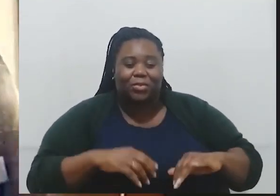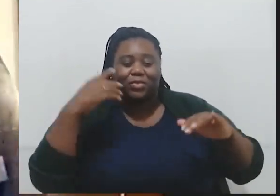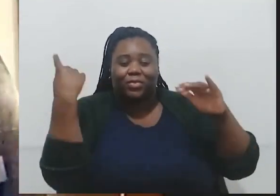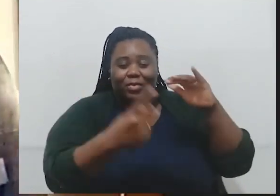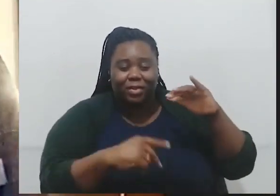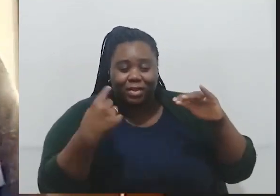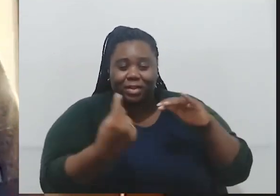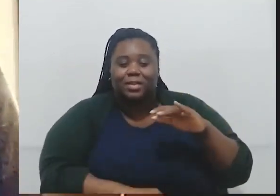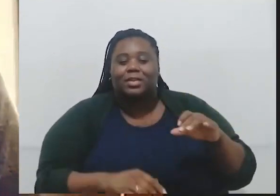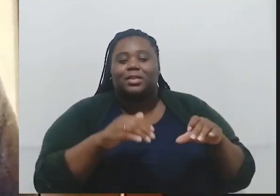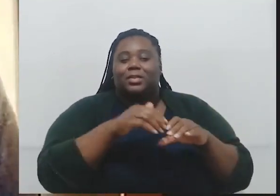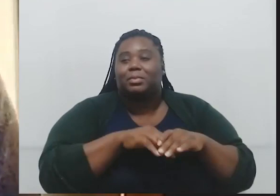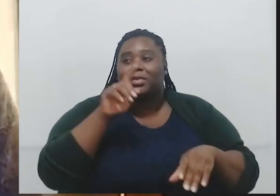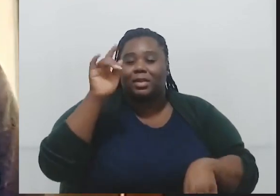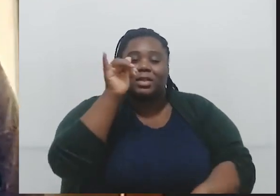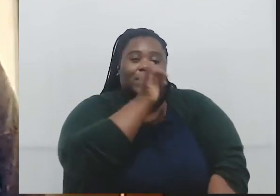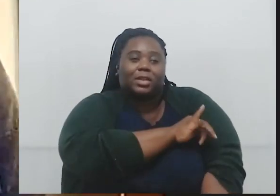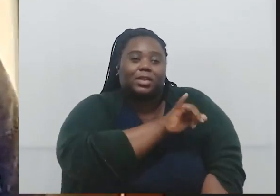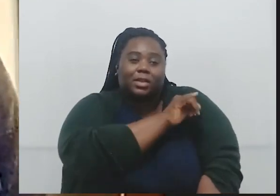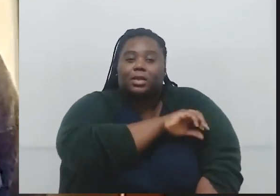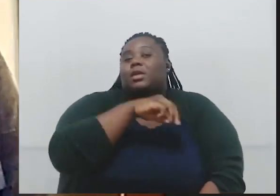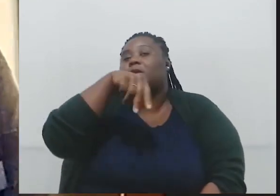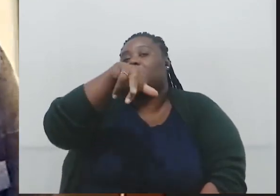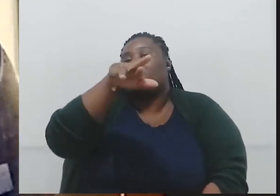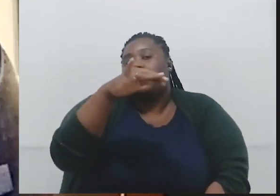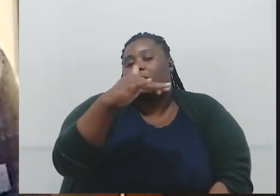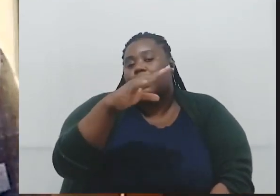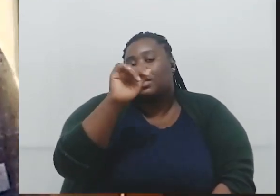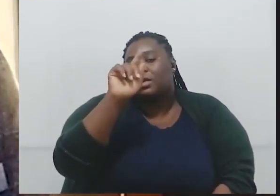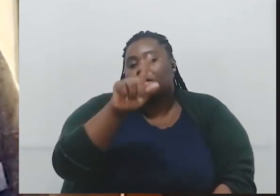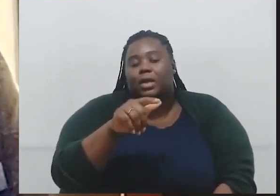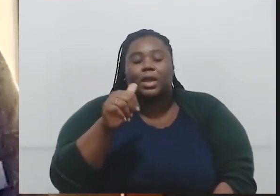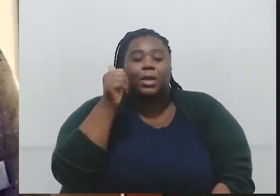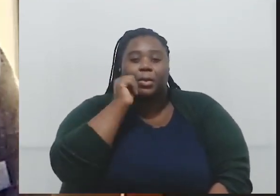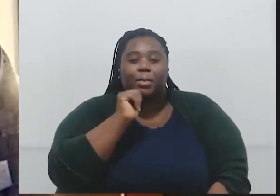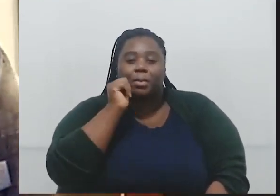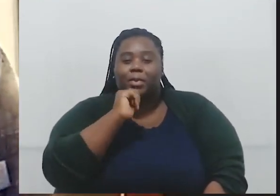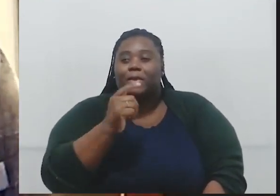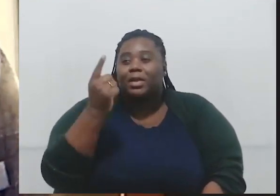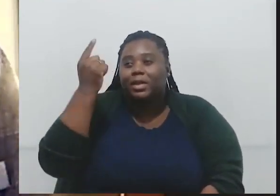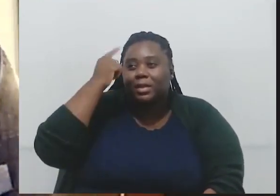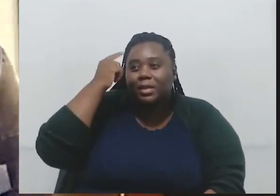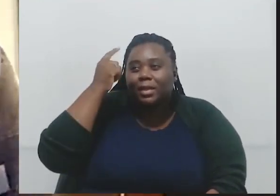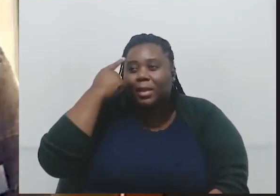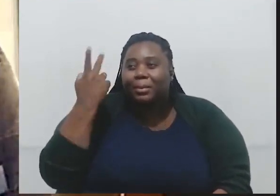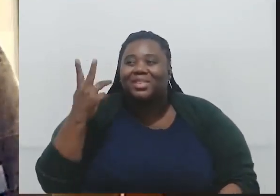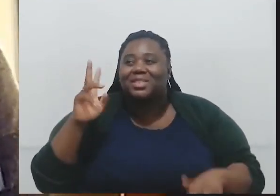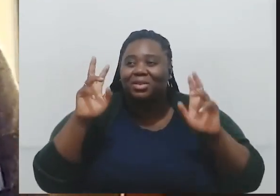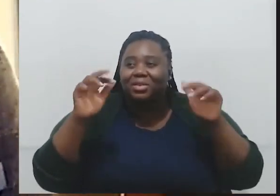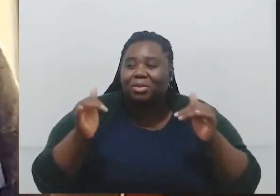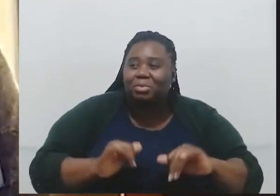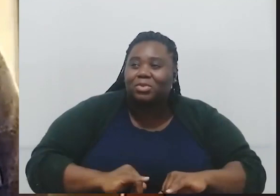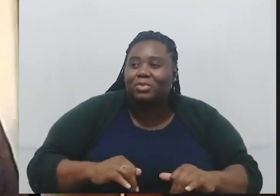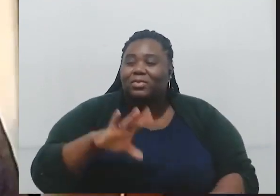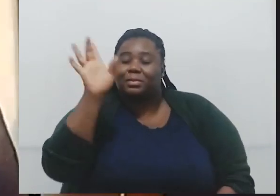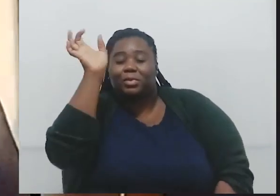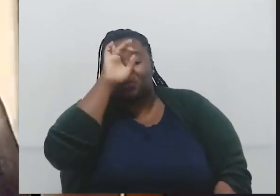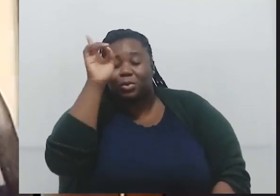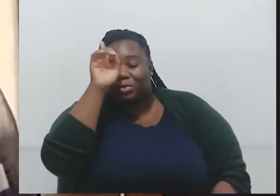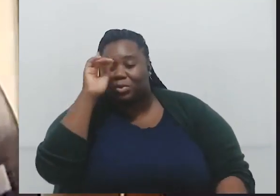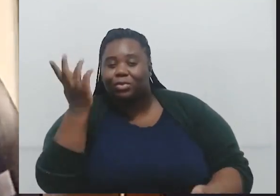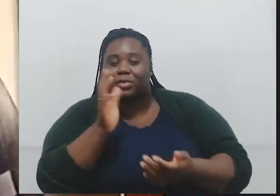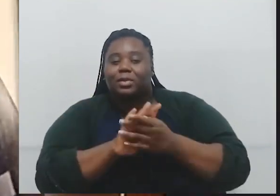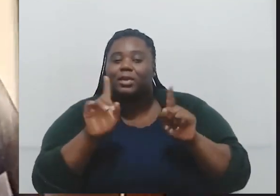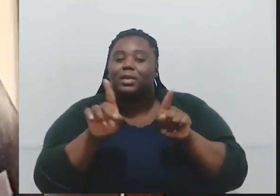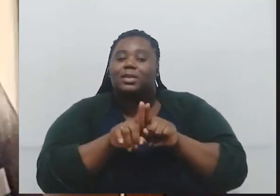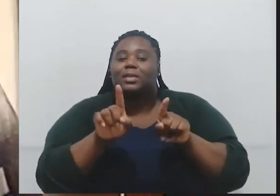processo eleitoral lá no Rio, que foi a Márcia Tiburi, sabe? Que é uma mulher que está pensando sobre os fascismos no nosso dia a dia, sabe? E falei da